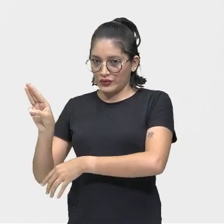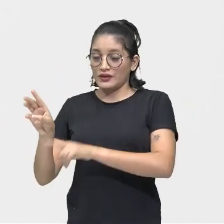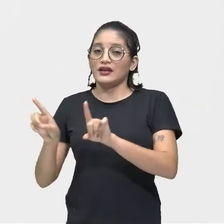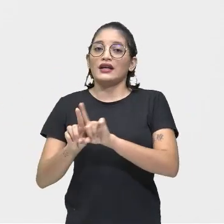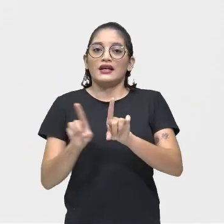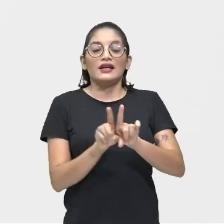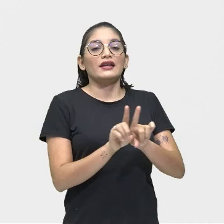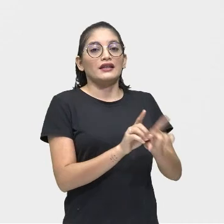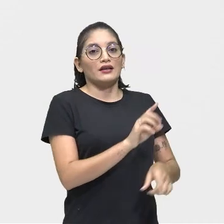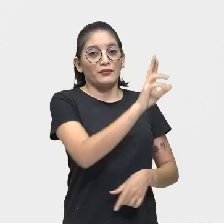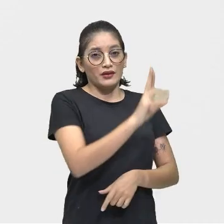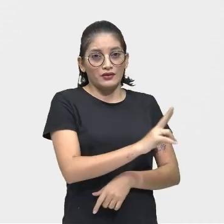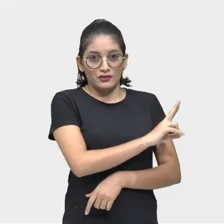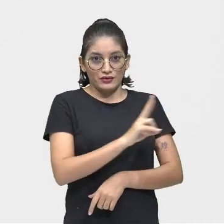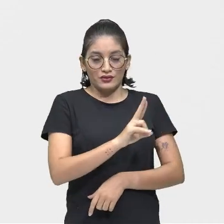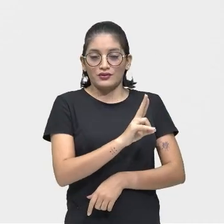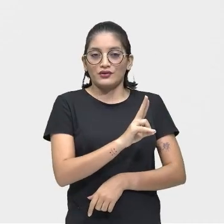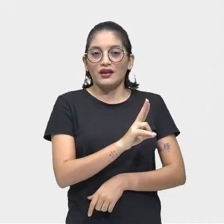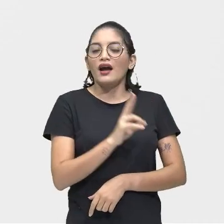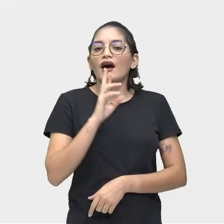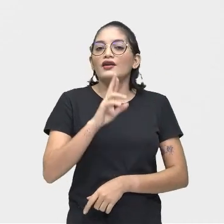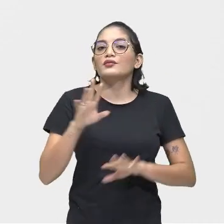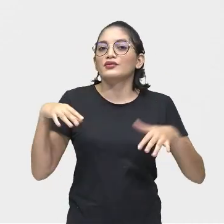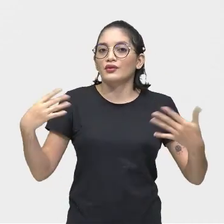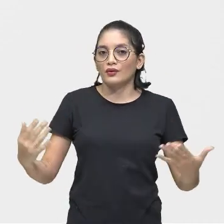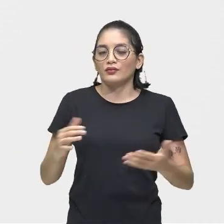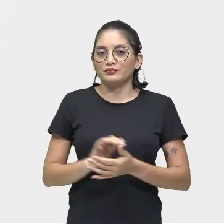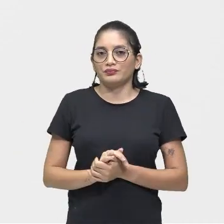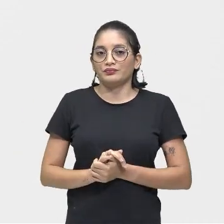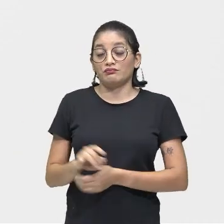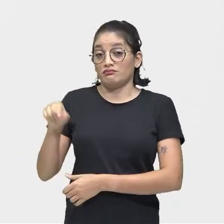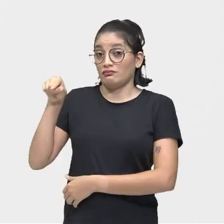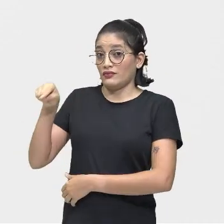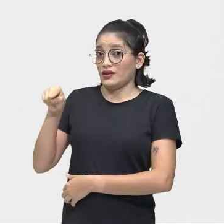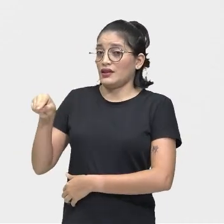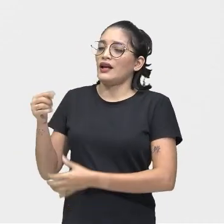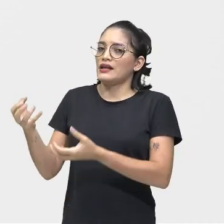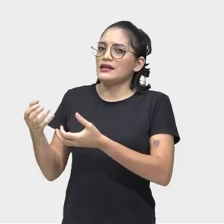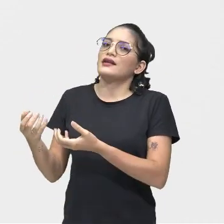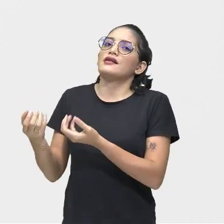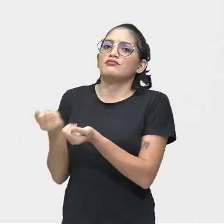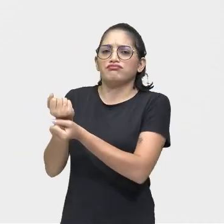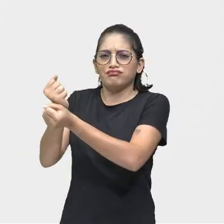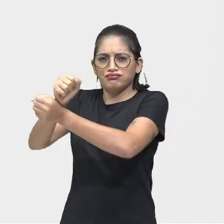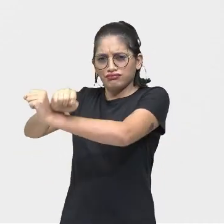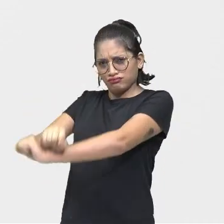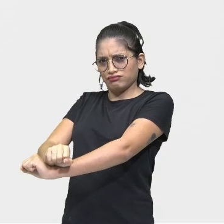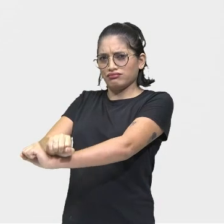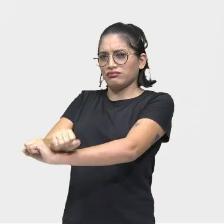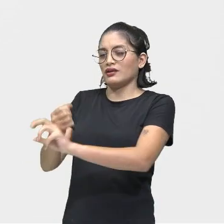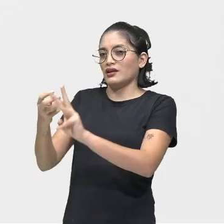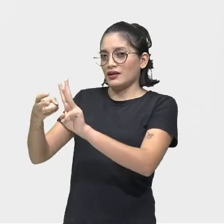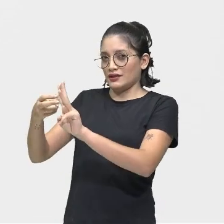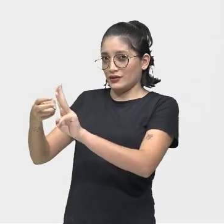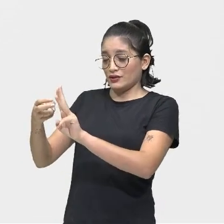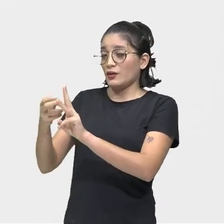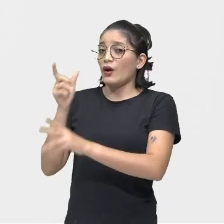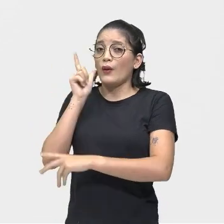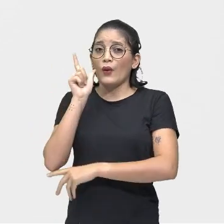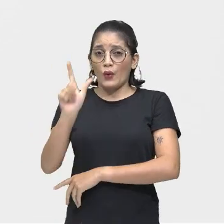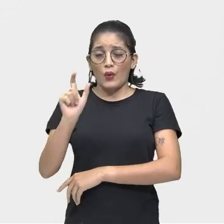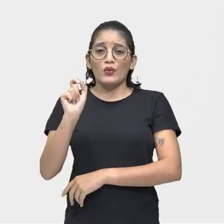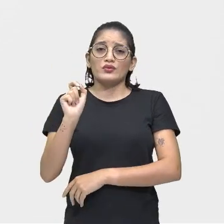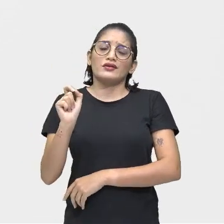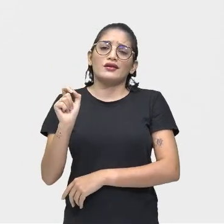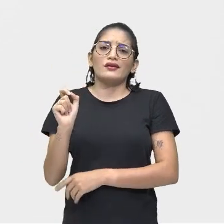dos jesuítas. A resposta fala o seguinte: os bandeirantes defendiam a escravização dos indígenas, tanto para conseguirem